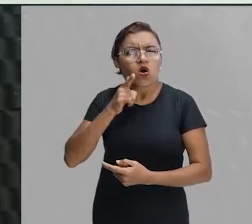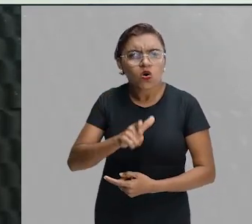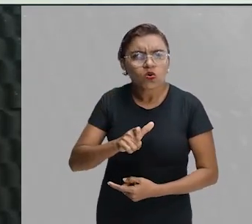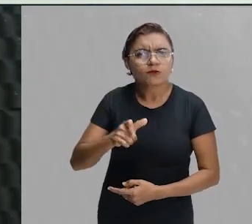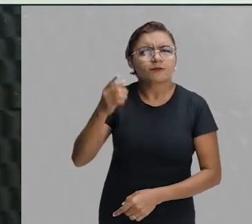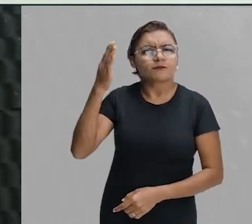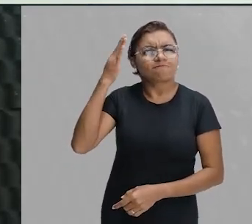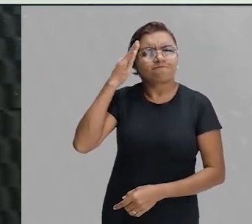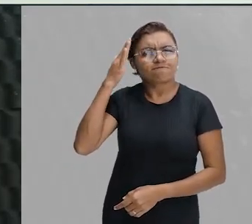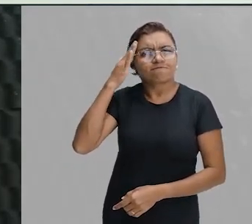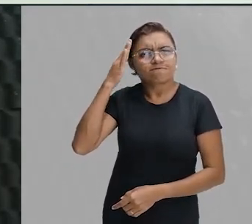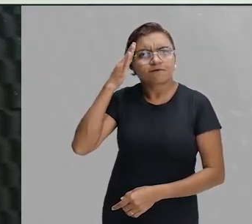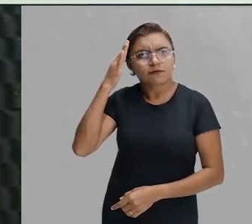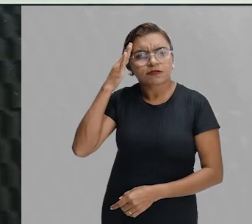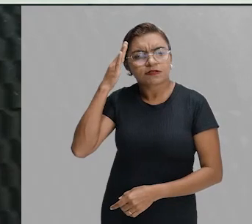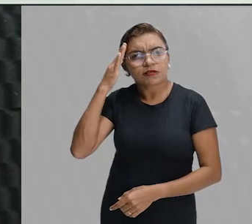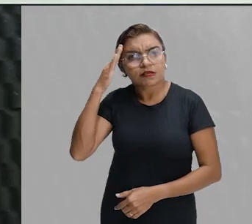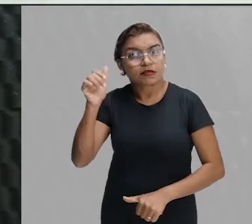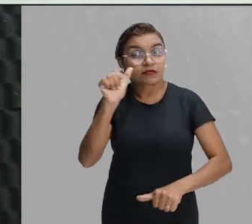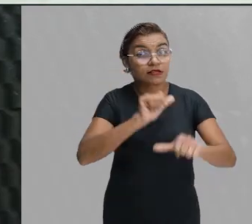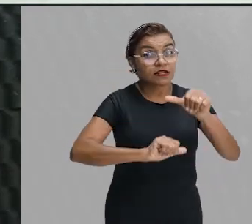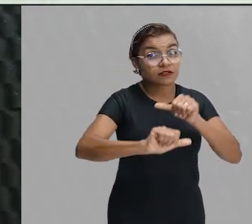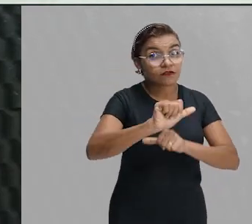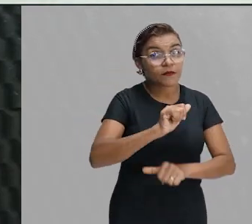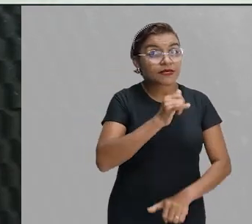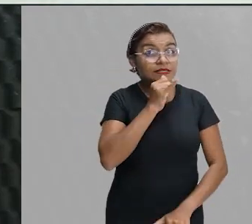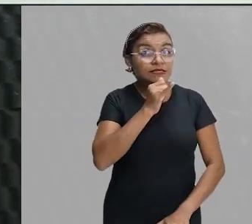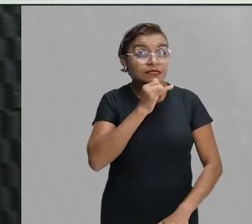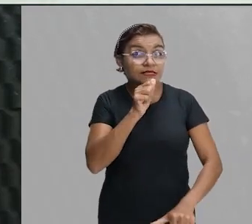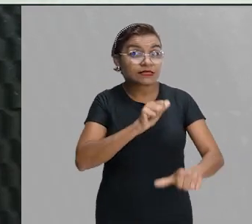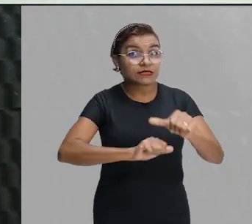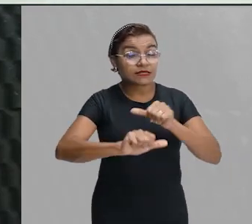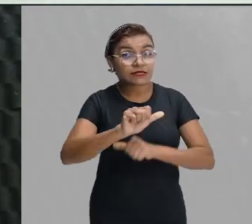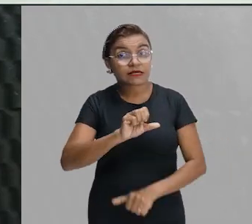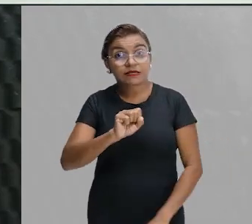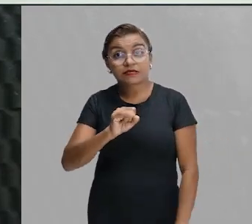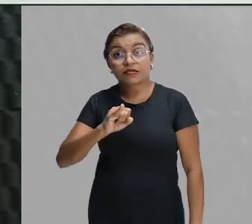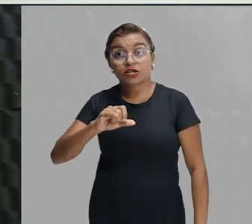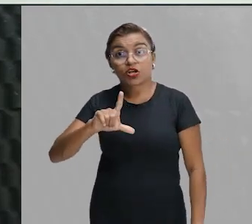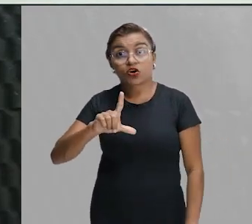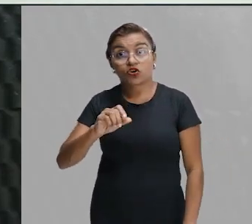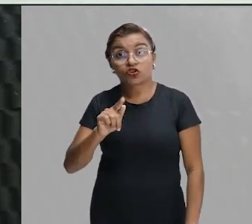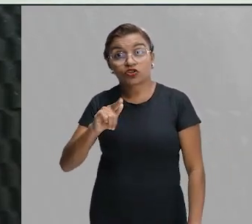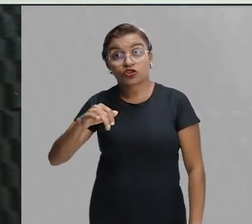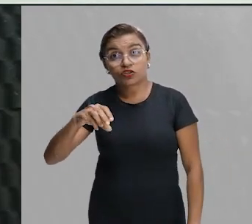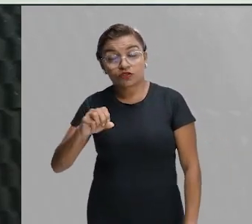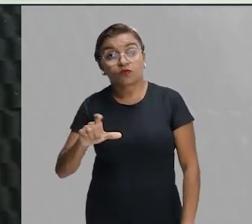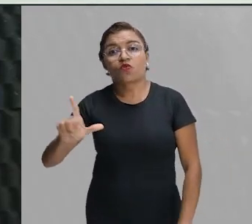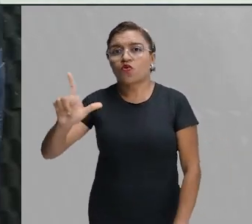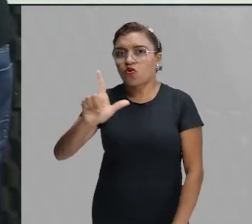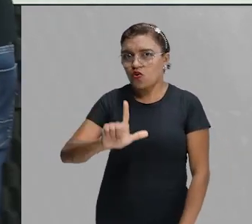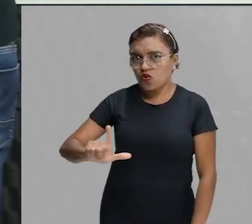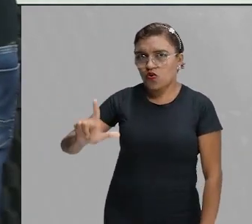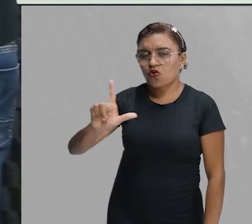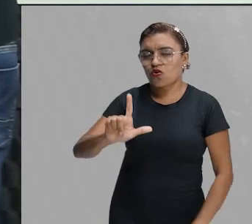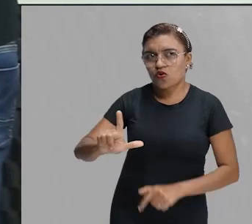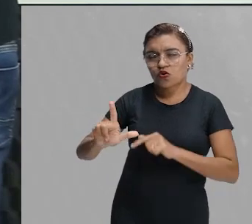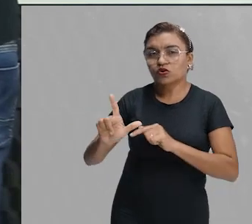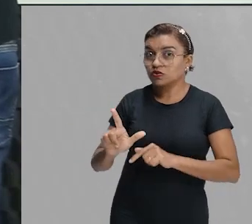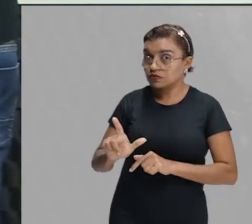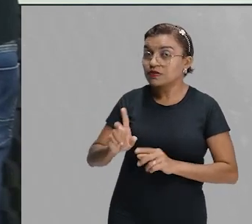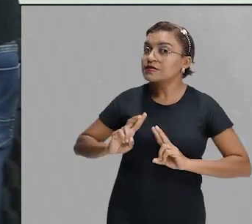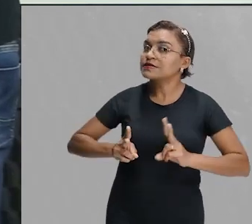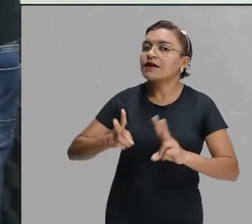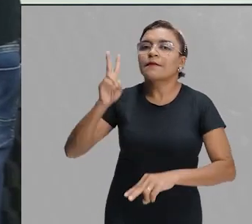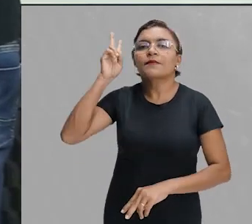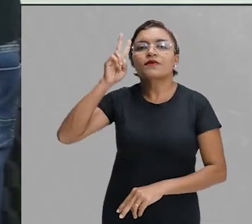conclusões, transformando esses exemplos em silogismos lógicos, ok? Sempre